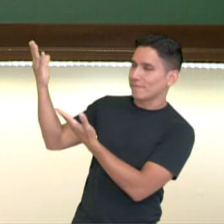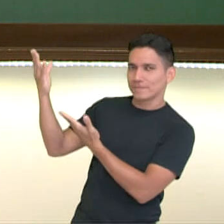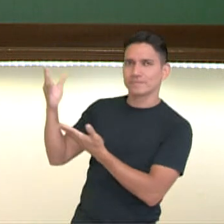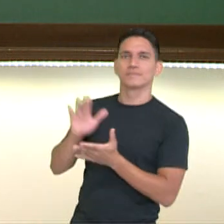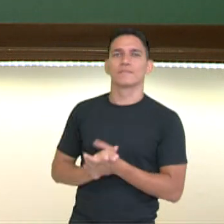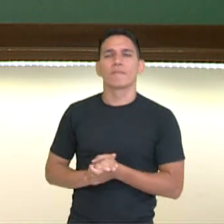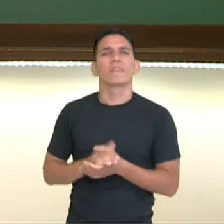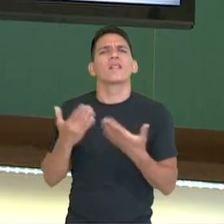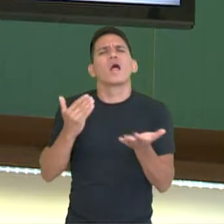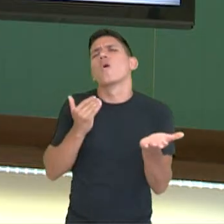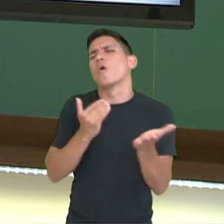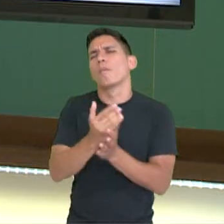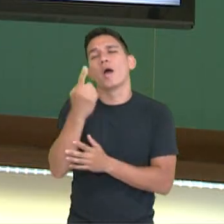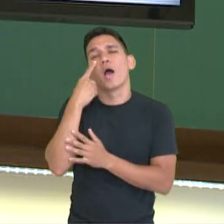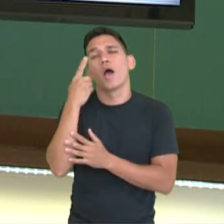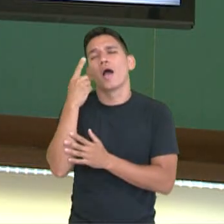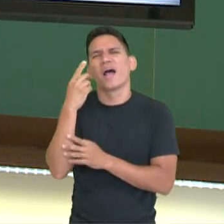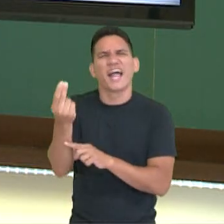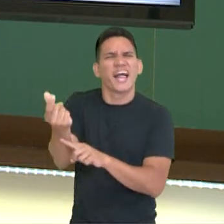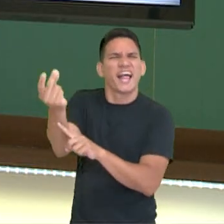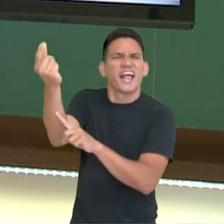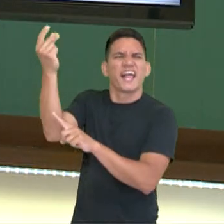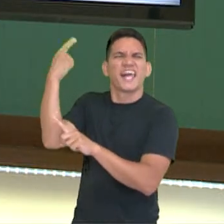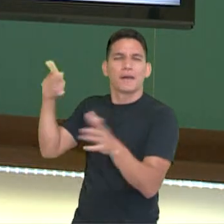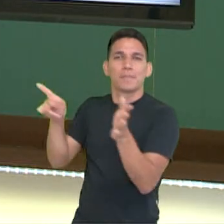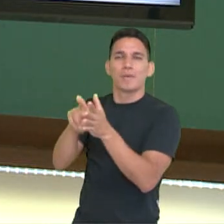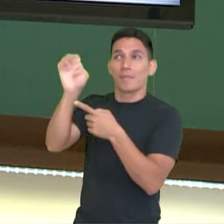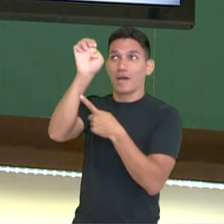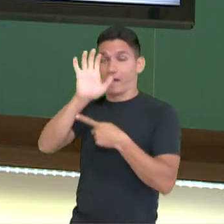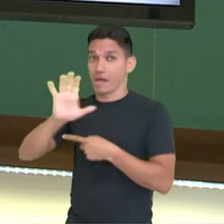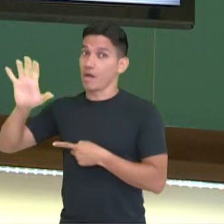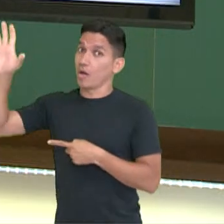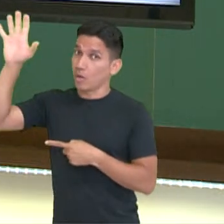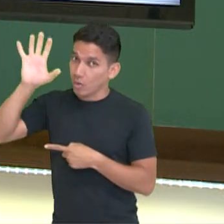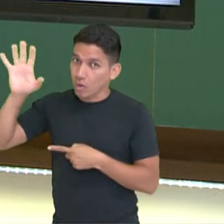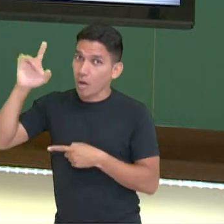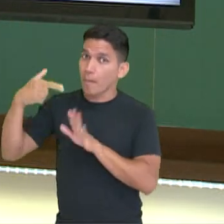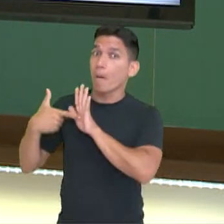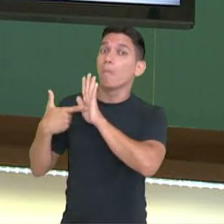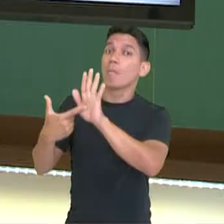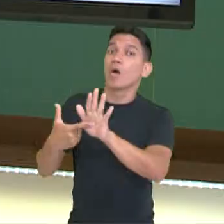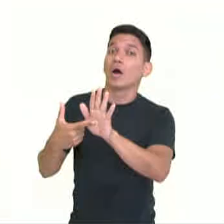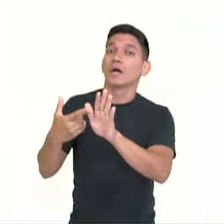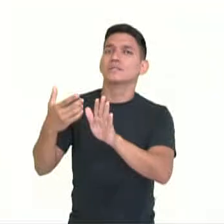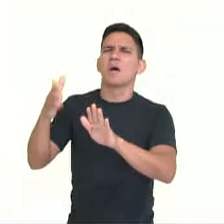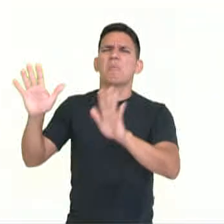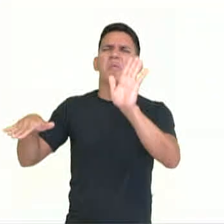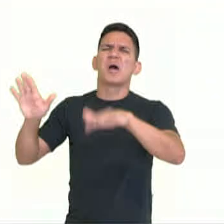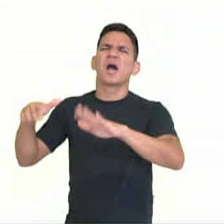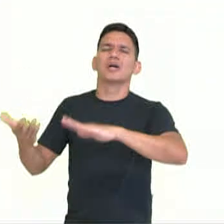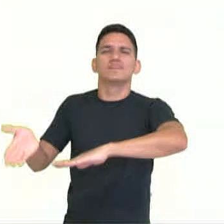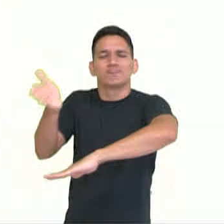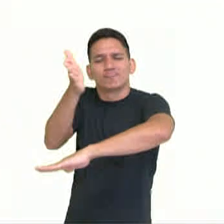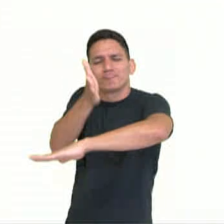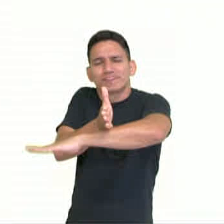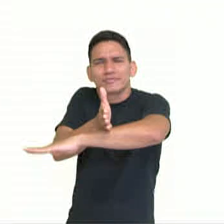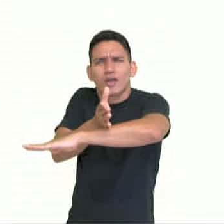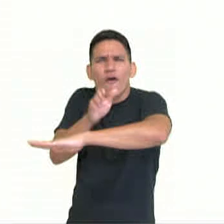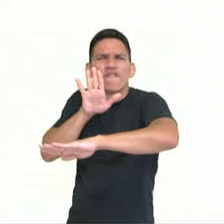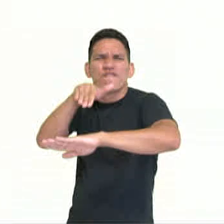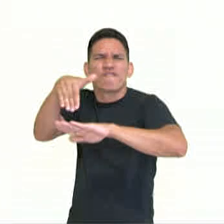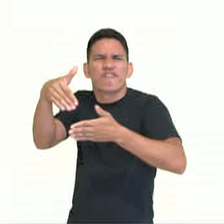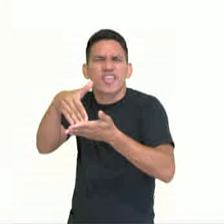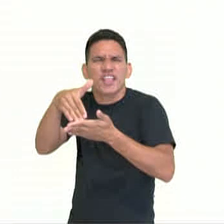darmos início, este é um mapa europeu, um mapa da Europa da Idade Média, finalzinho da Idade